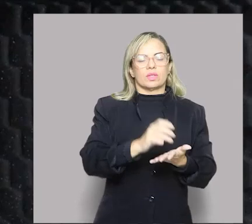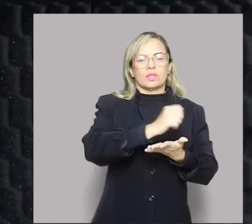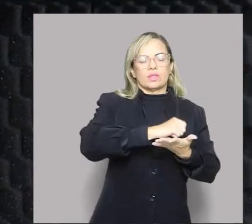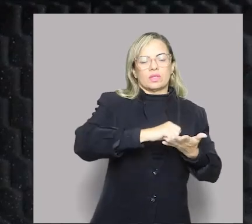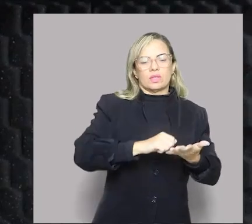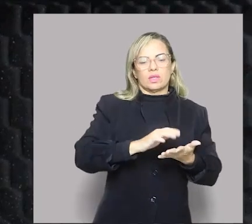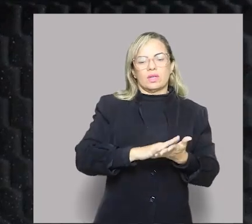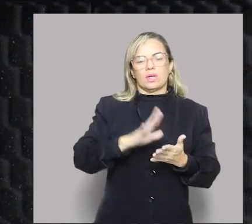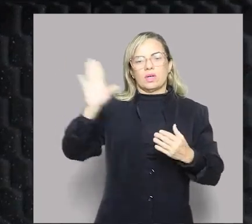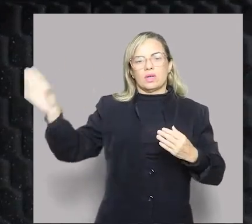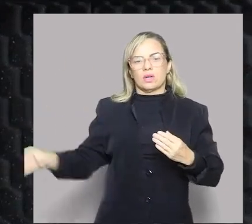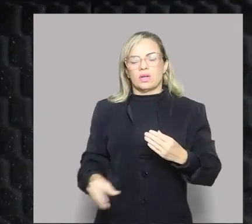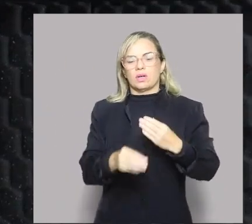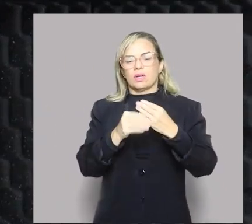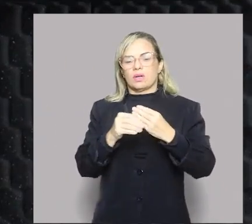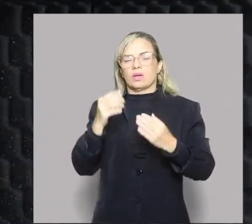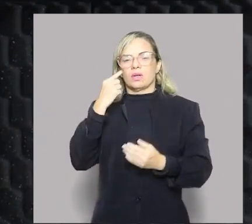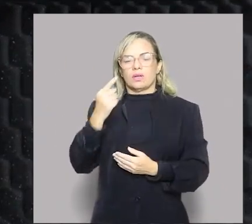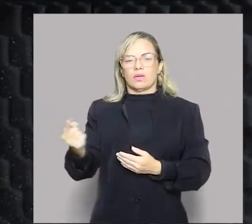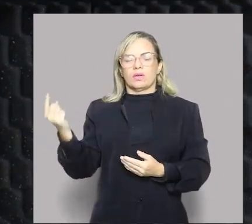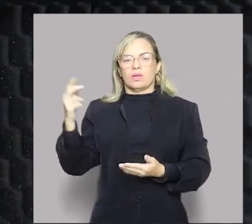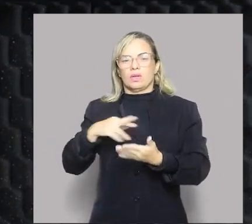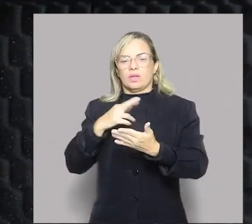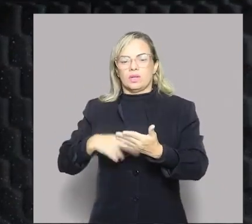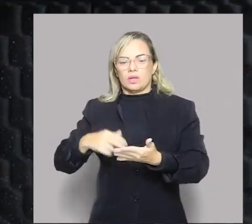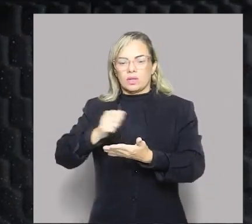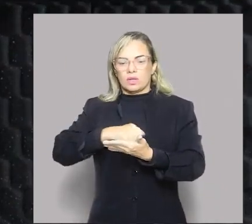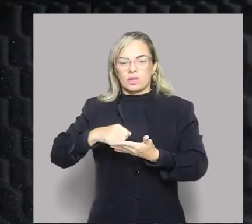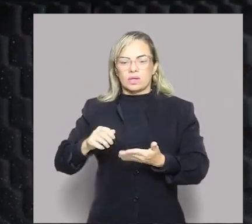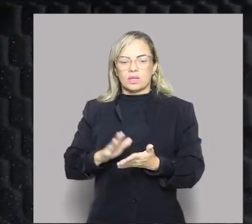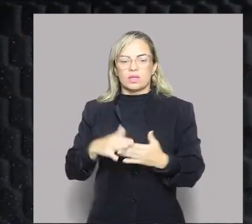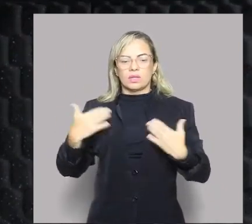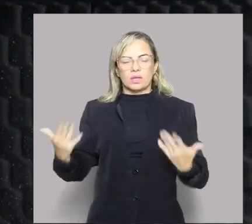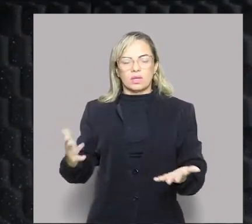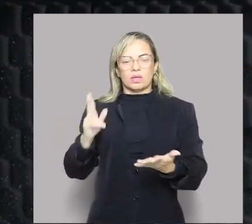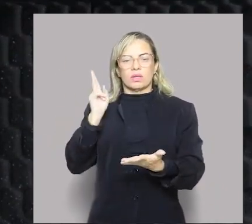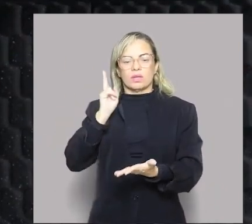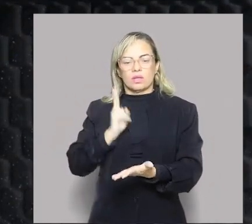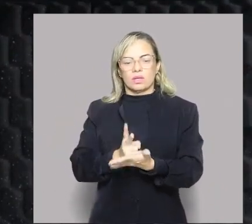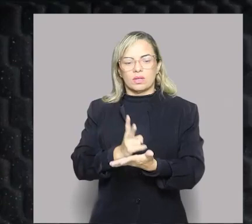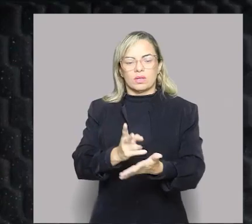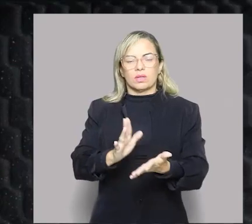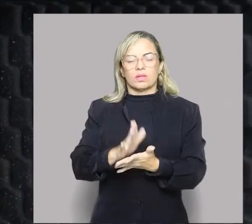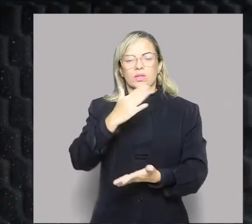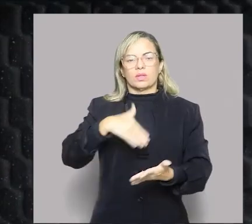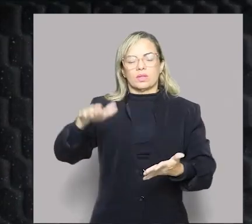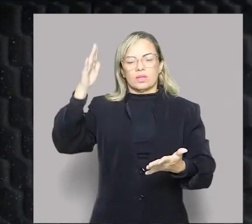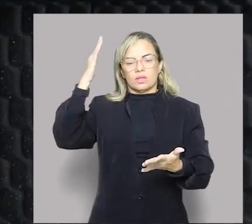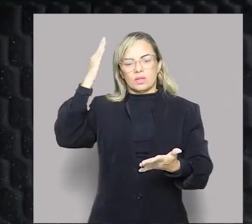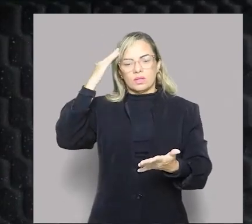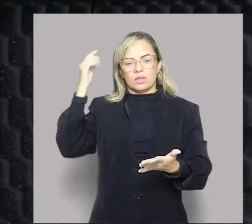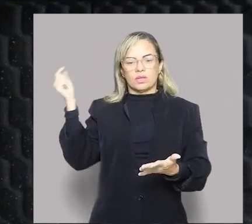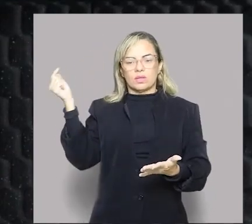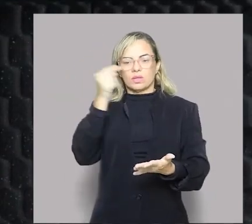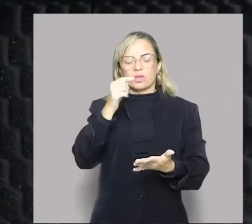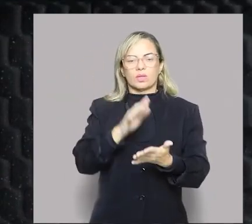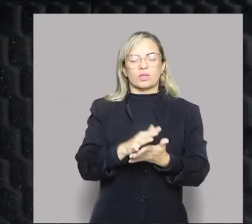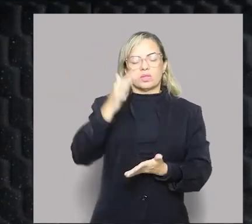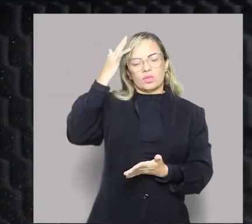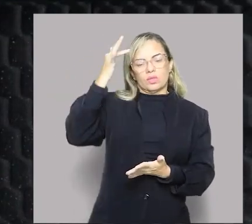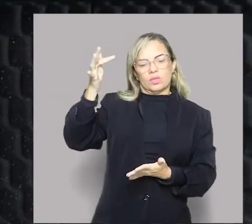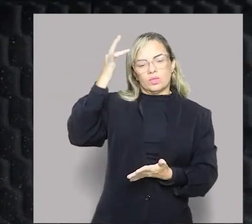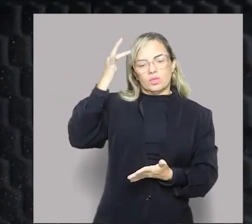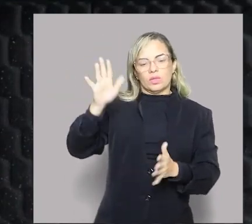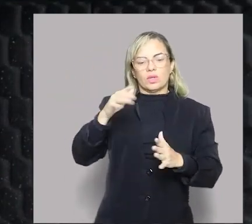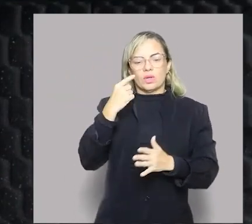vou acrescentar isso para que a minha redação continue. Com base nesse entendimento, no entendimento de quem? De Zygmunt Bauman. A